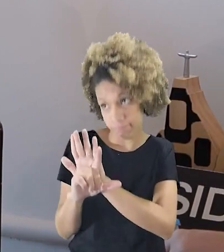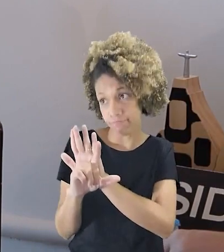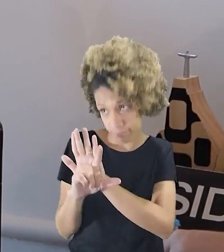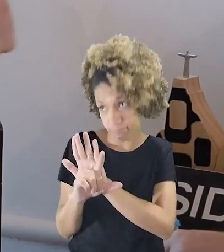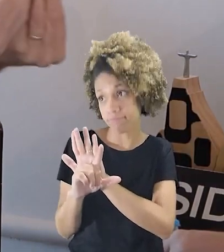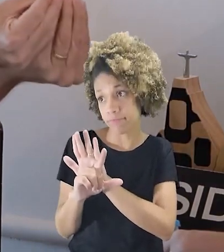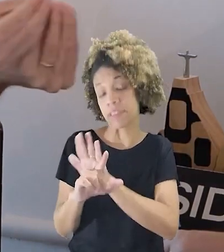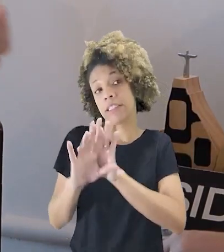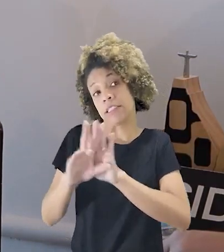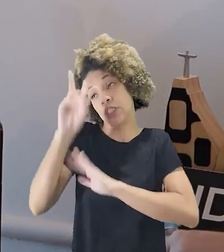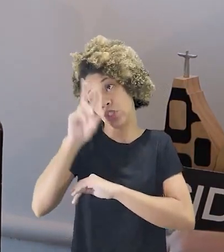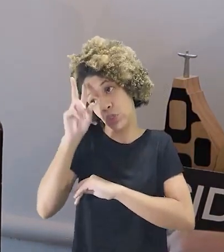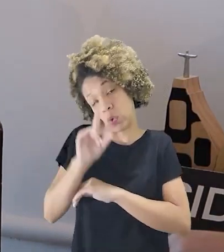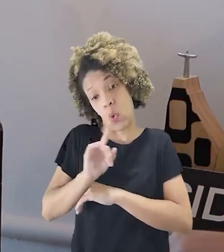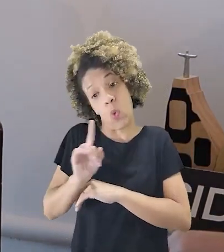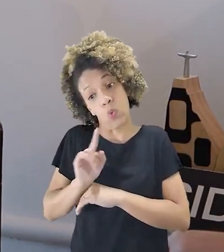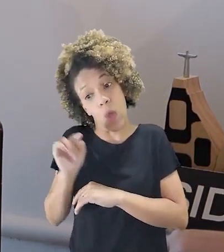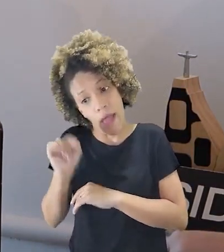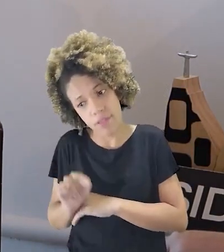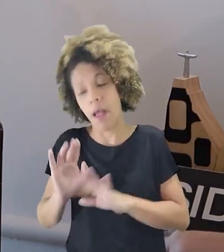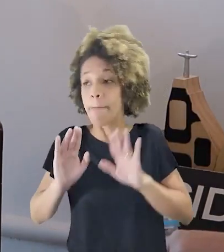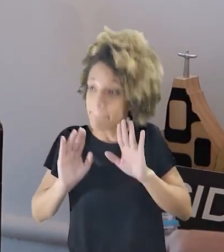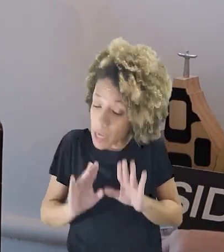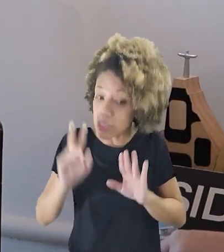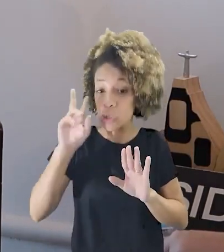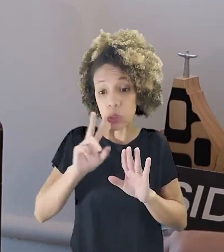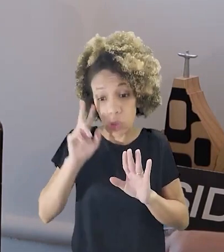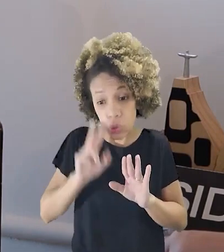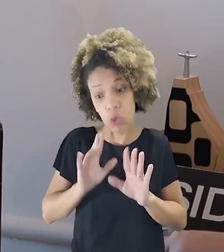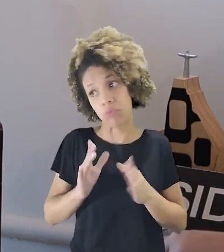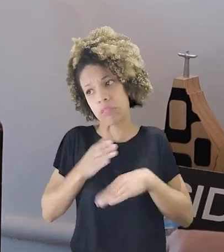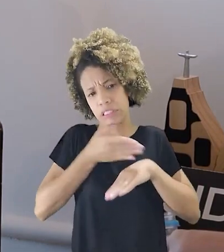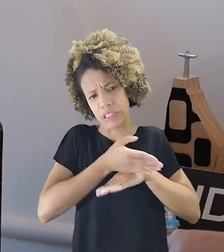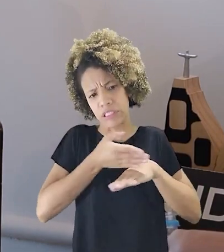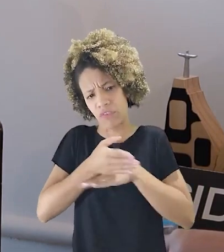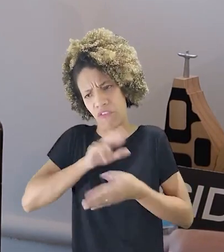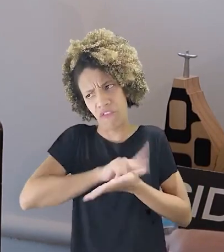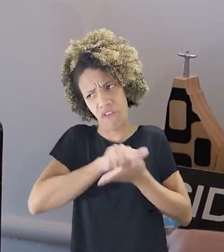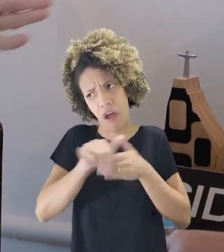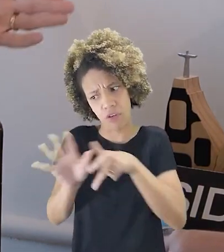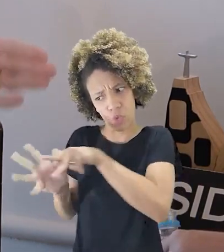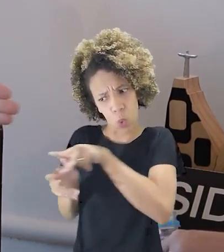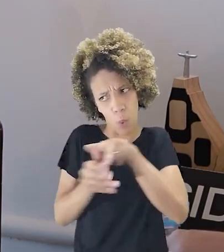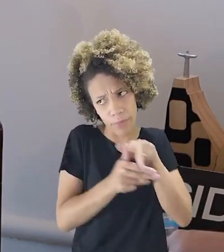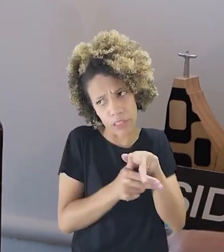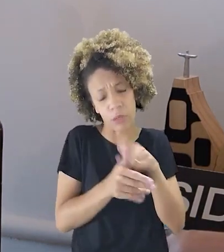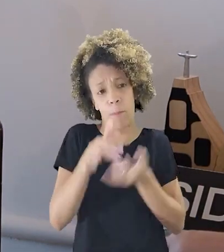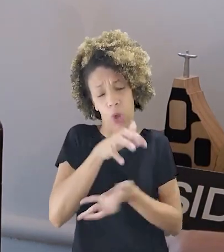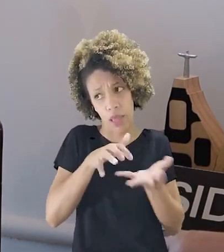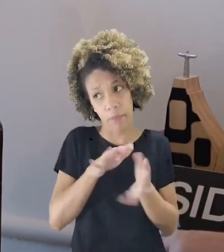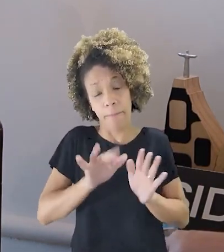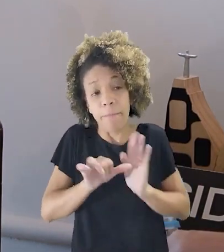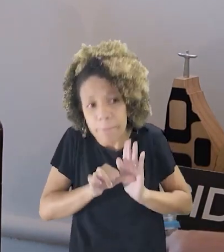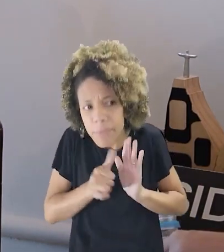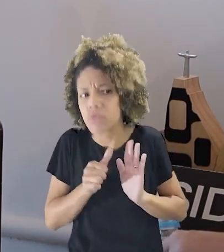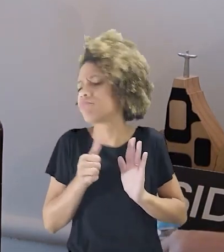que historicamente, não digo essa, mas historicamente... se envolvem muitos escândalos de corrupção. Essa é a primeira questão que o